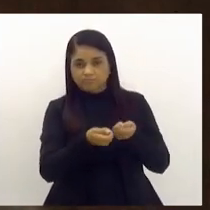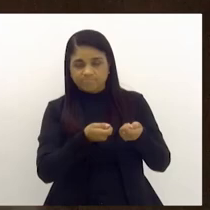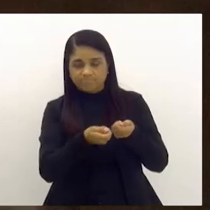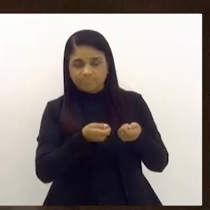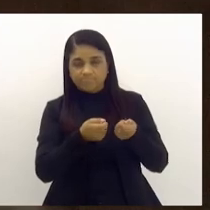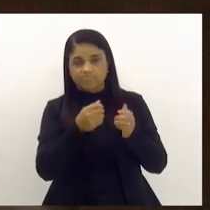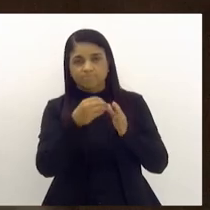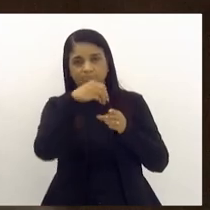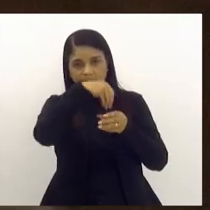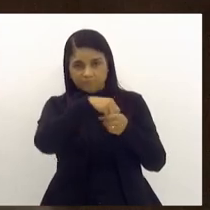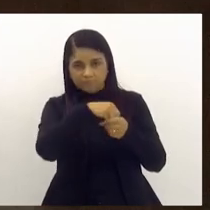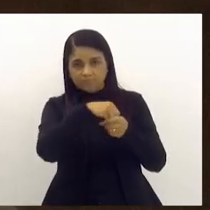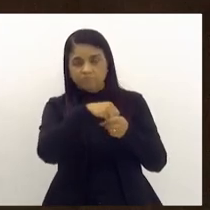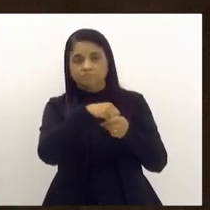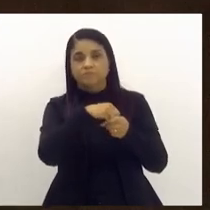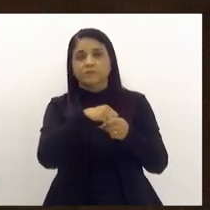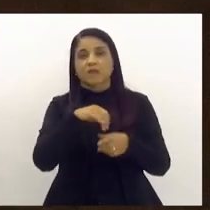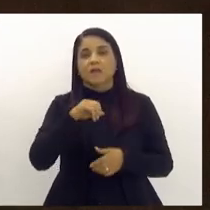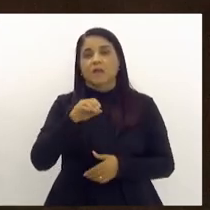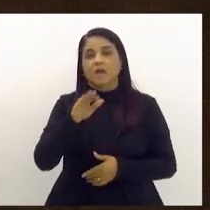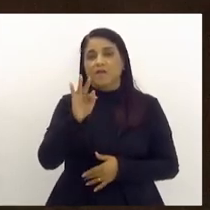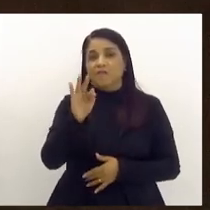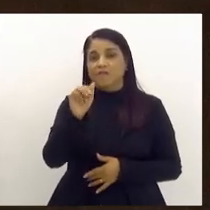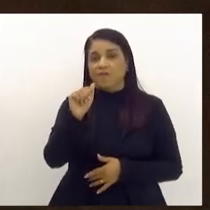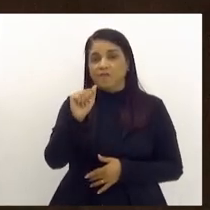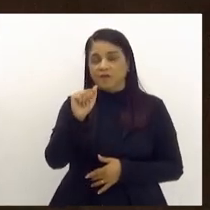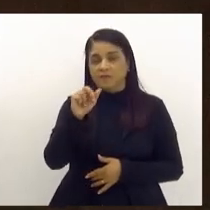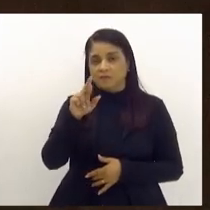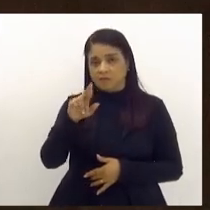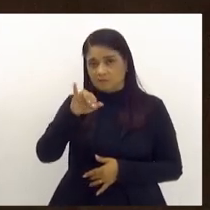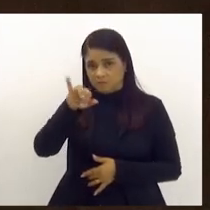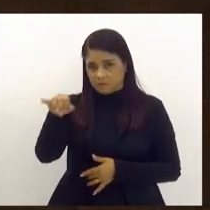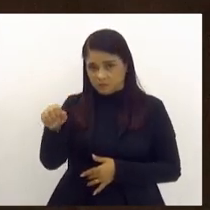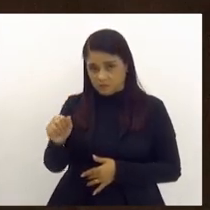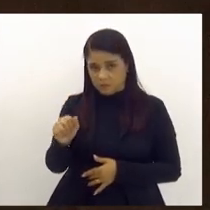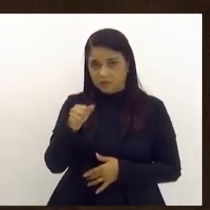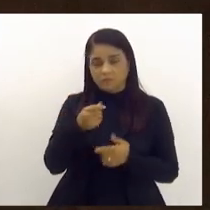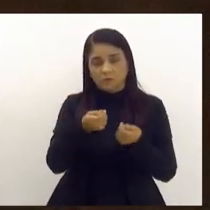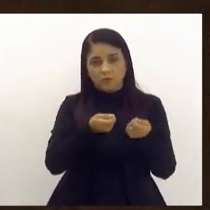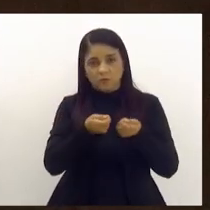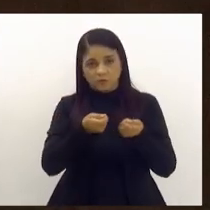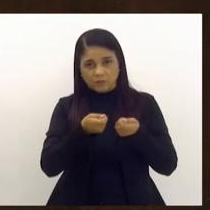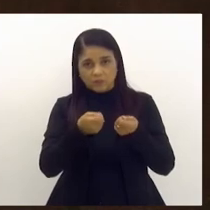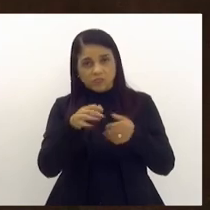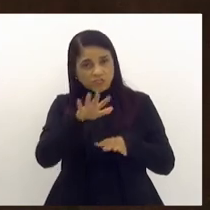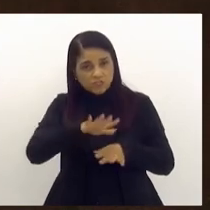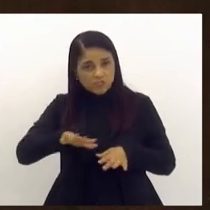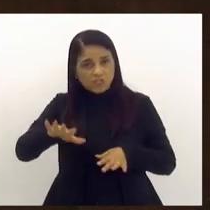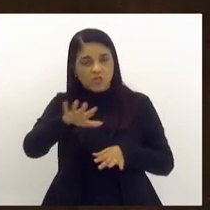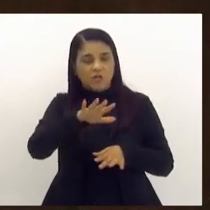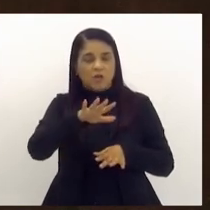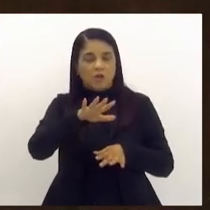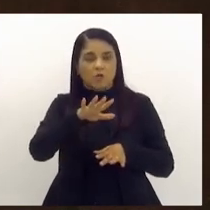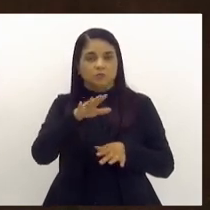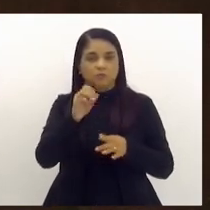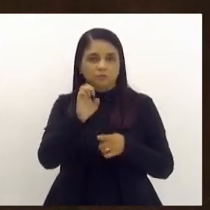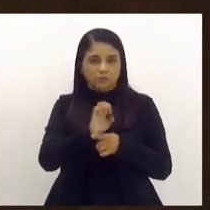Interno, FACI-RJ, da Controladoria Geral do Estado do Rio de Janeiro, de forma a